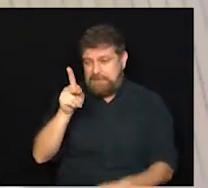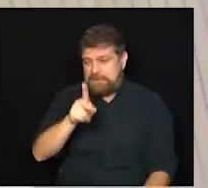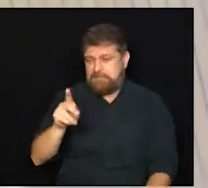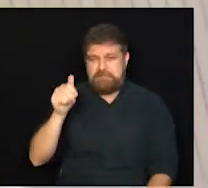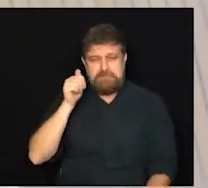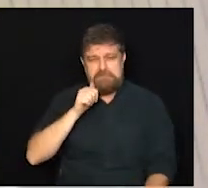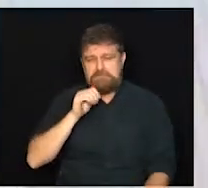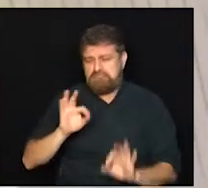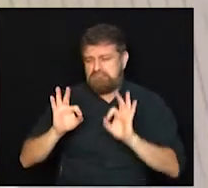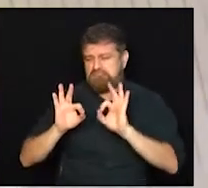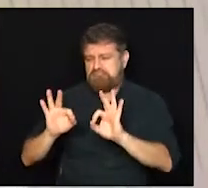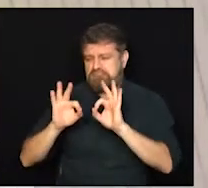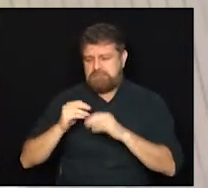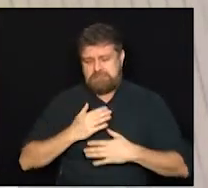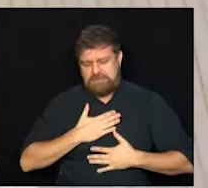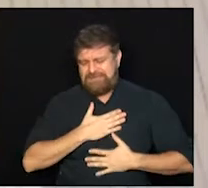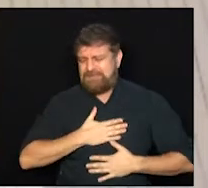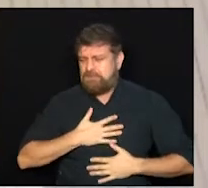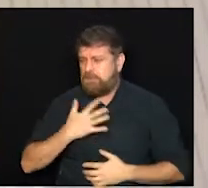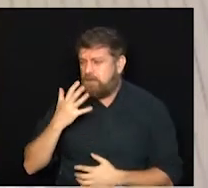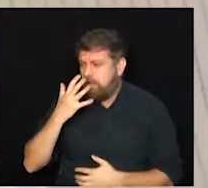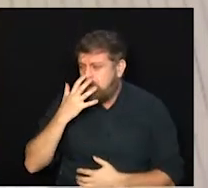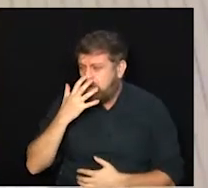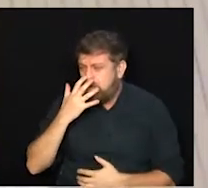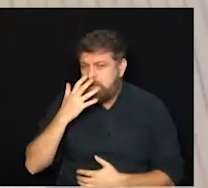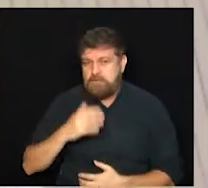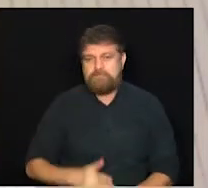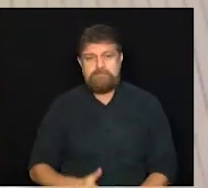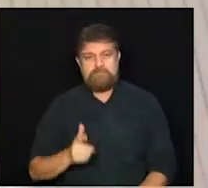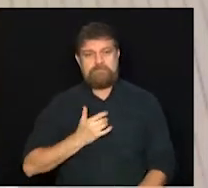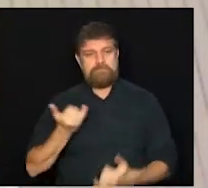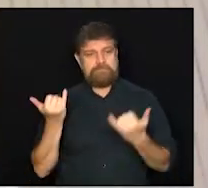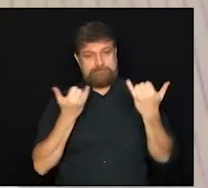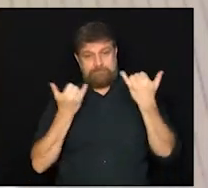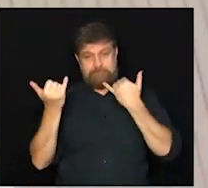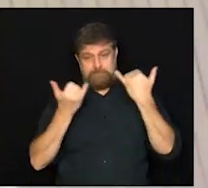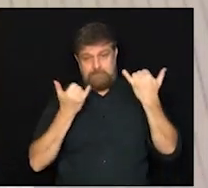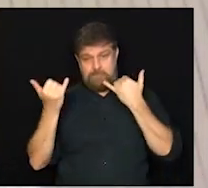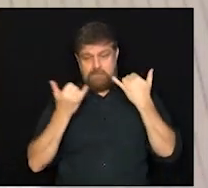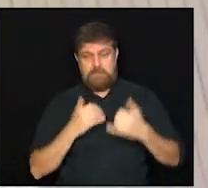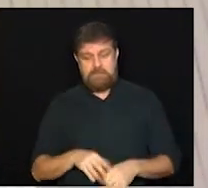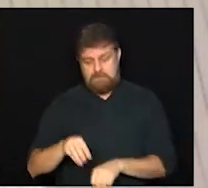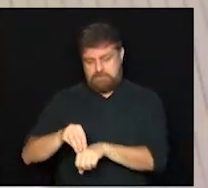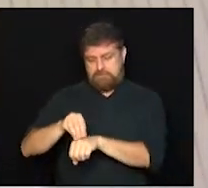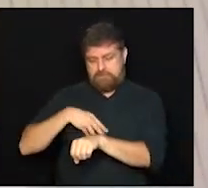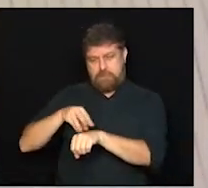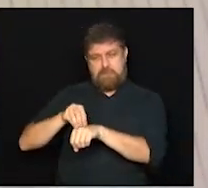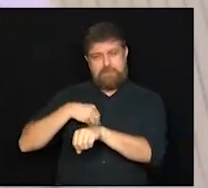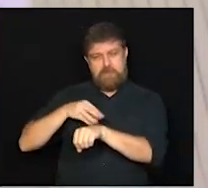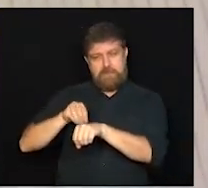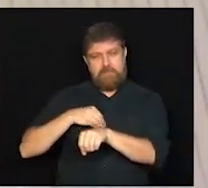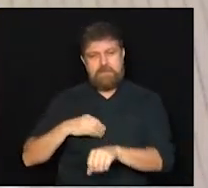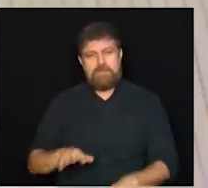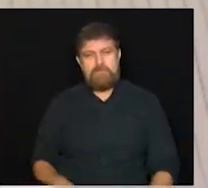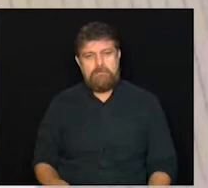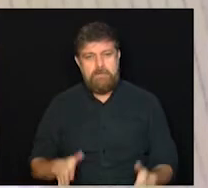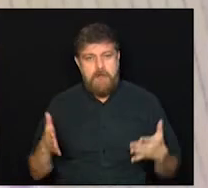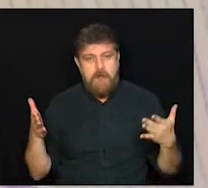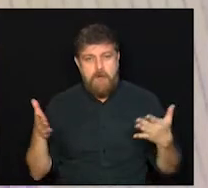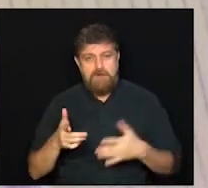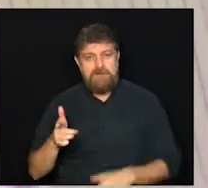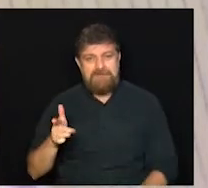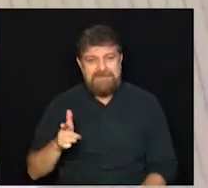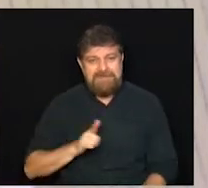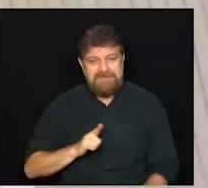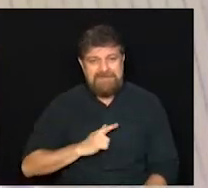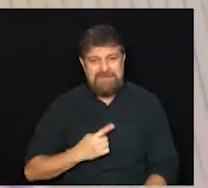presença, foi um prazer imenso. E de várias informações que passou para a gente. Hoje você vê uma população de 40